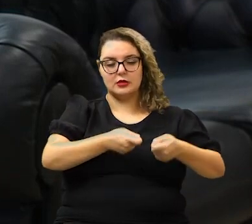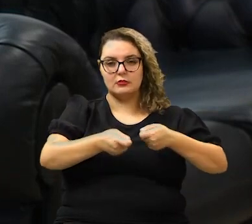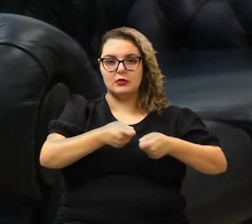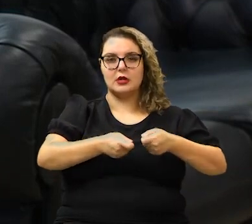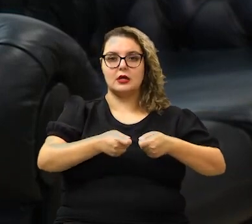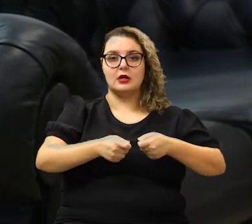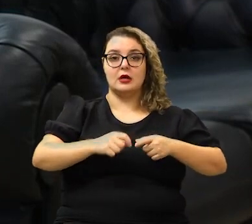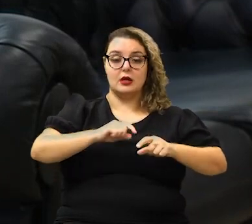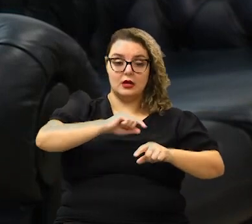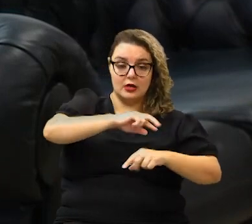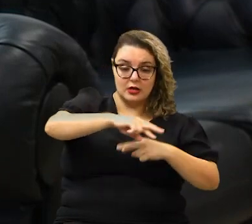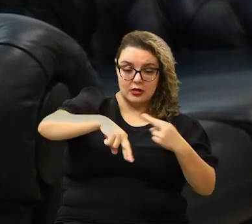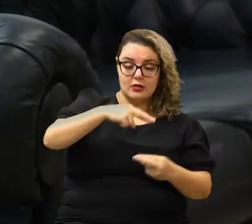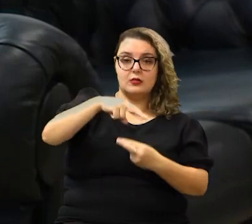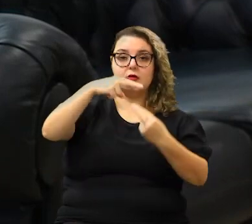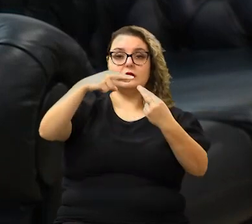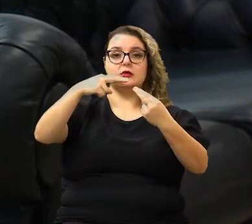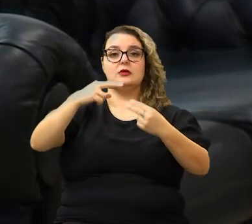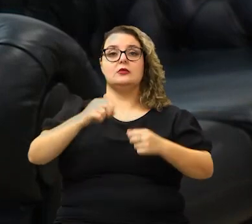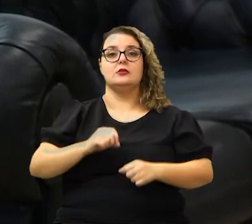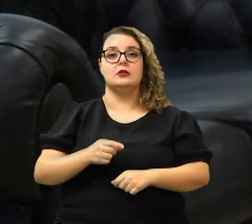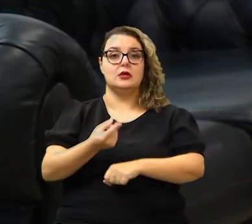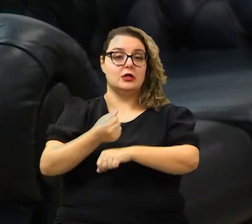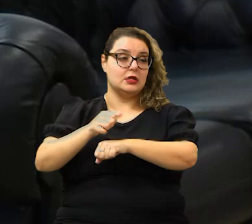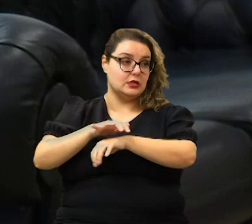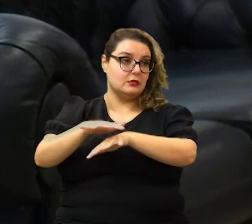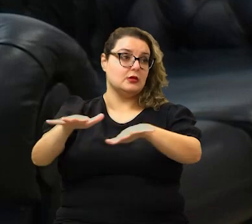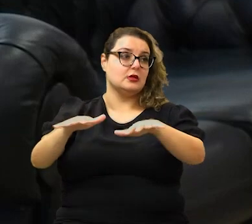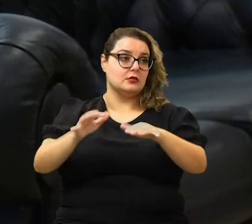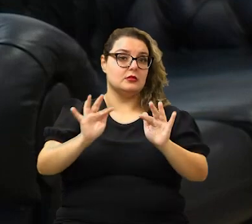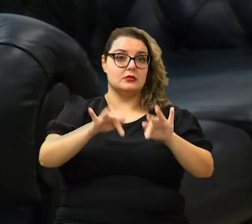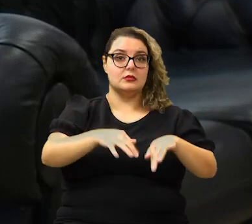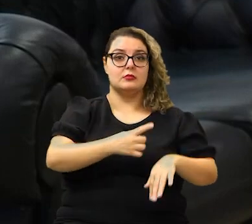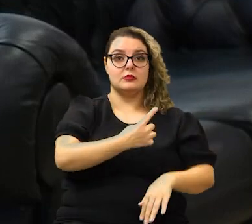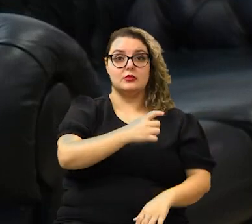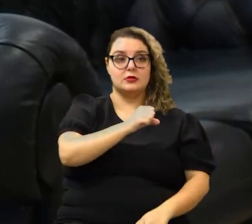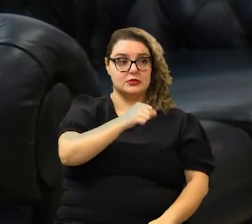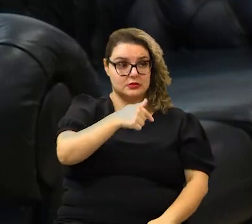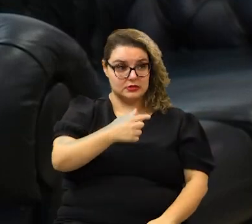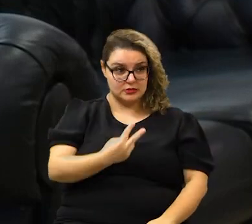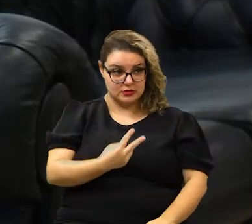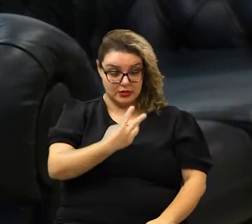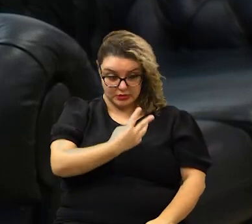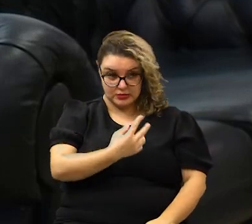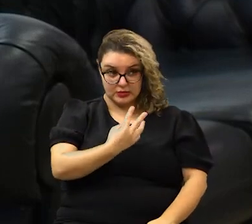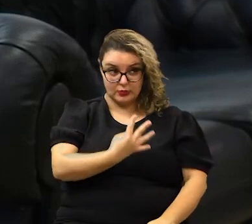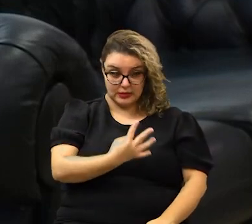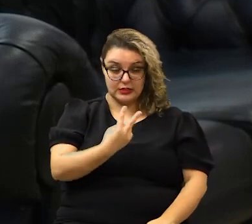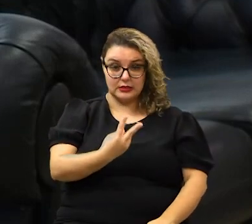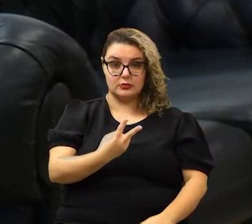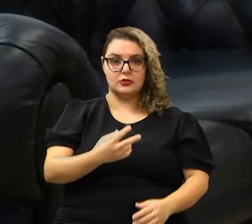chamada Revolução Liberal, que se encerrou em 1842, combatia